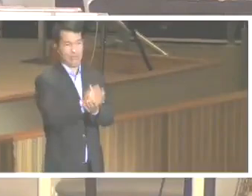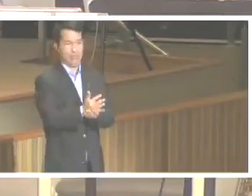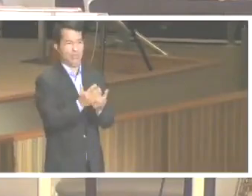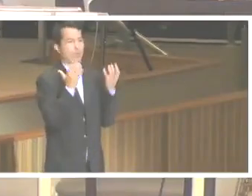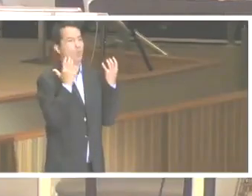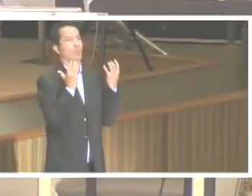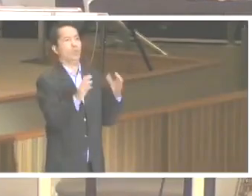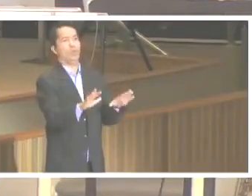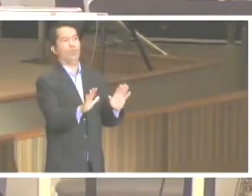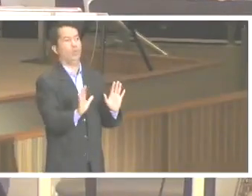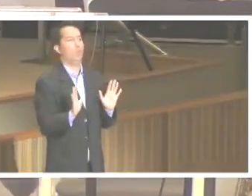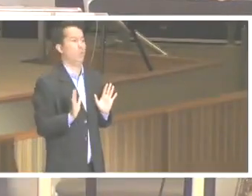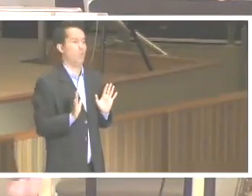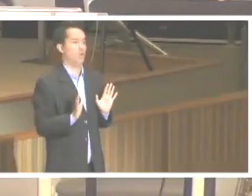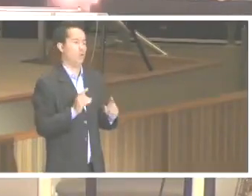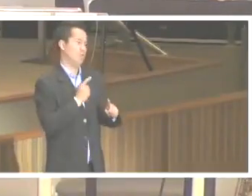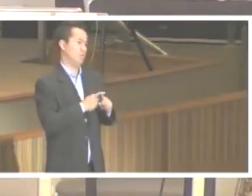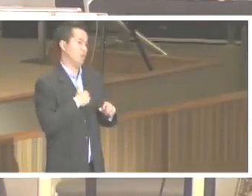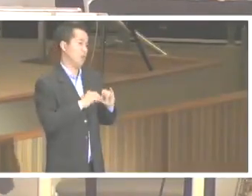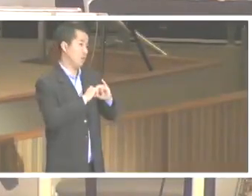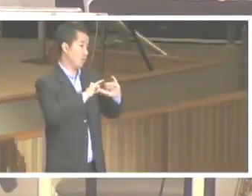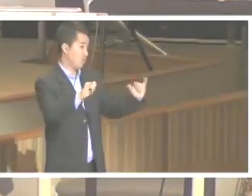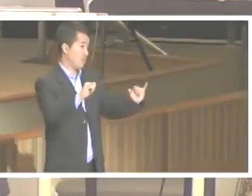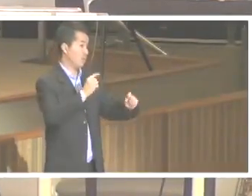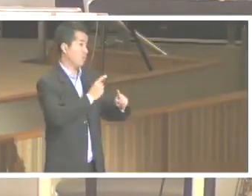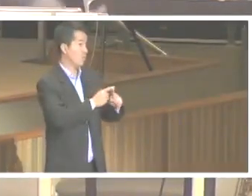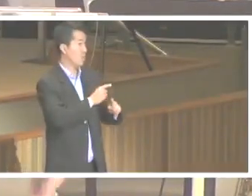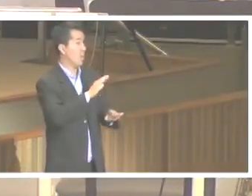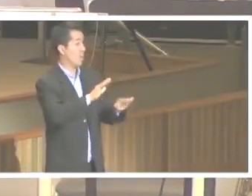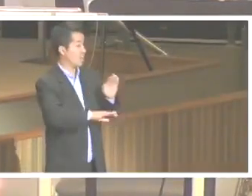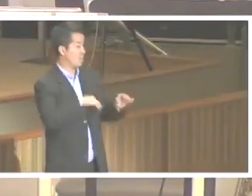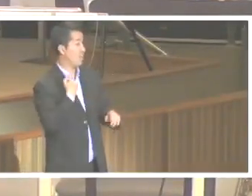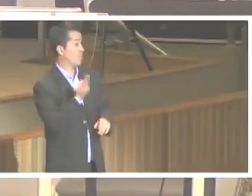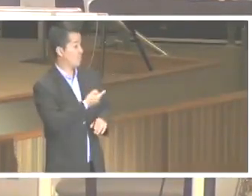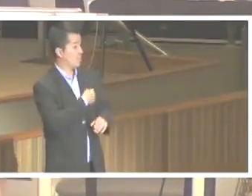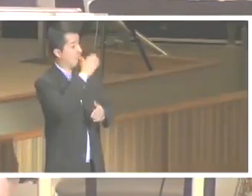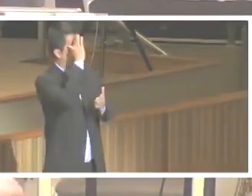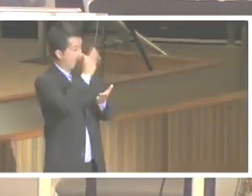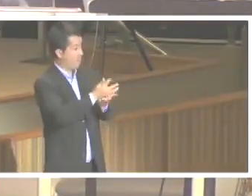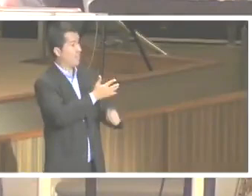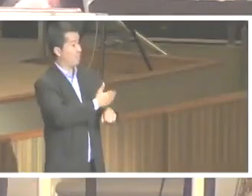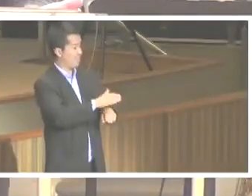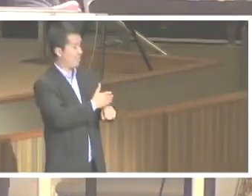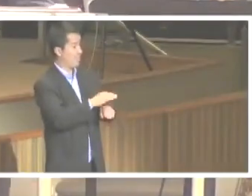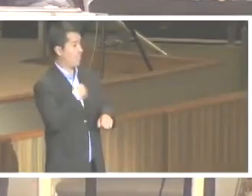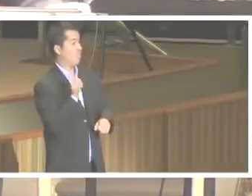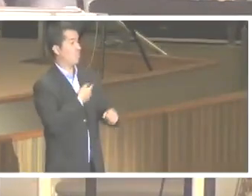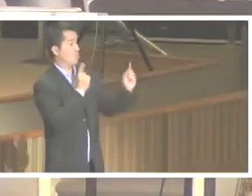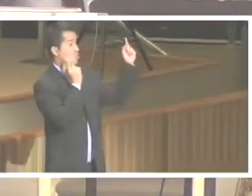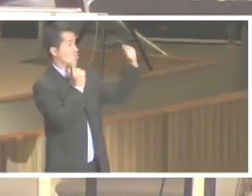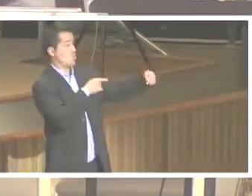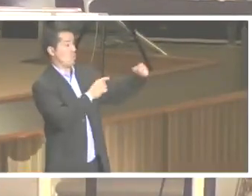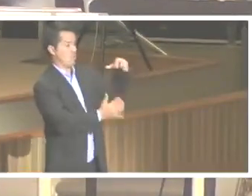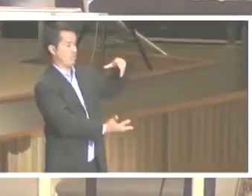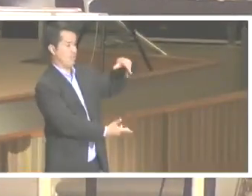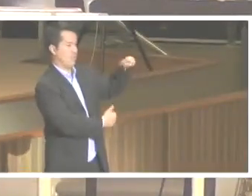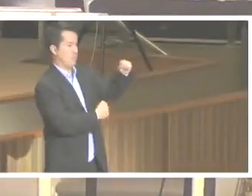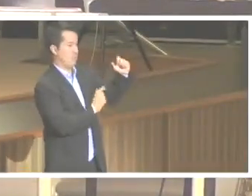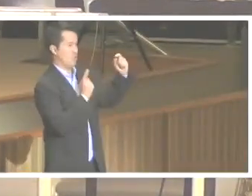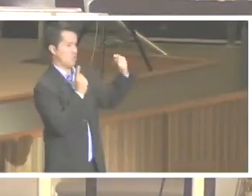porque a gente vai andar na contra mão da cultura do jeito de viver nesse mundo